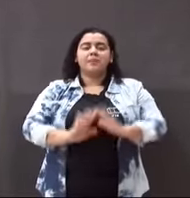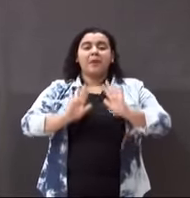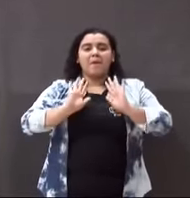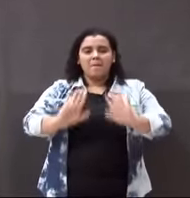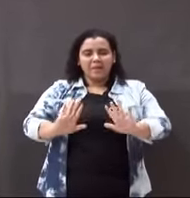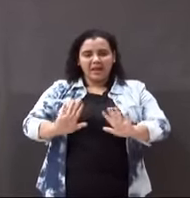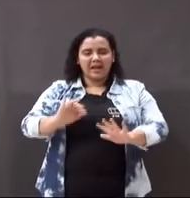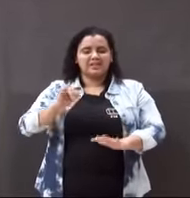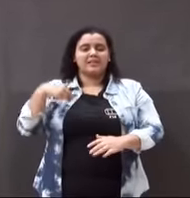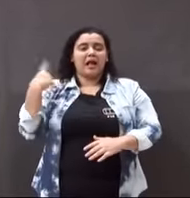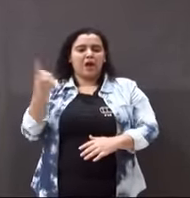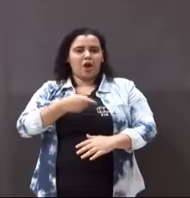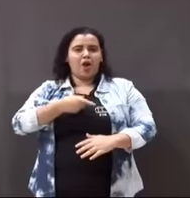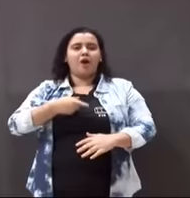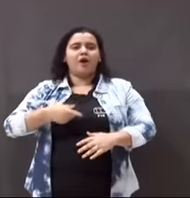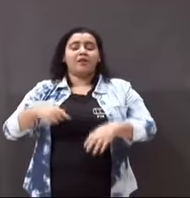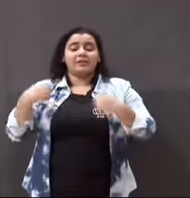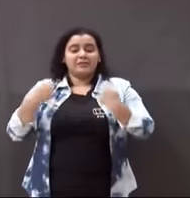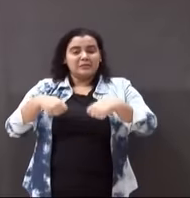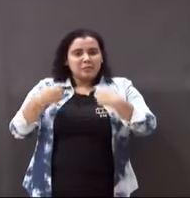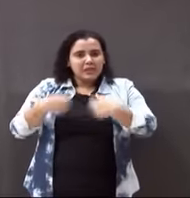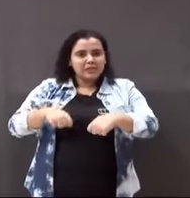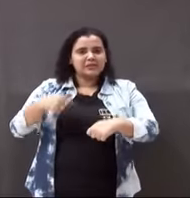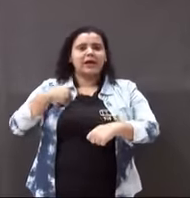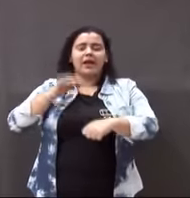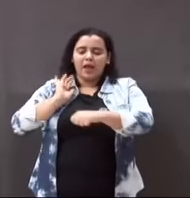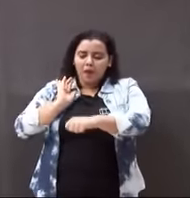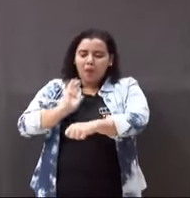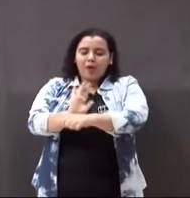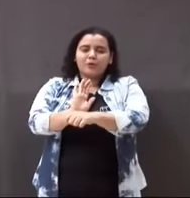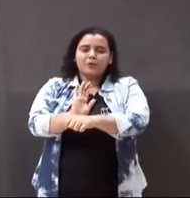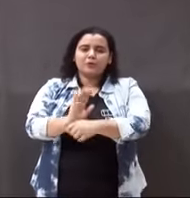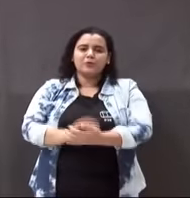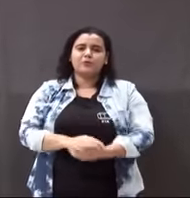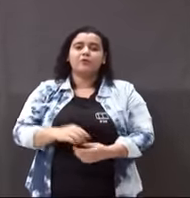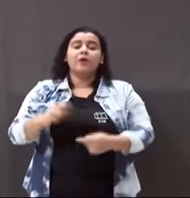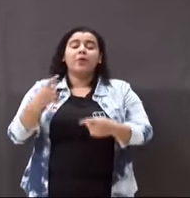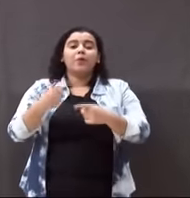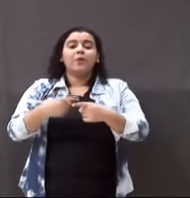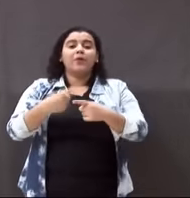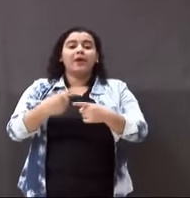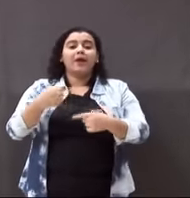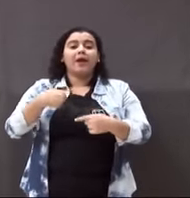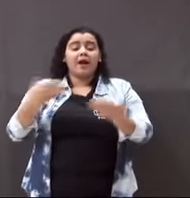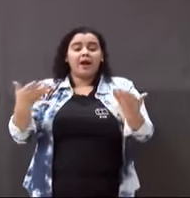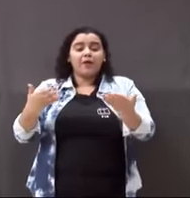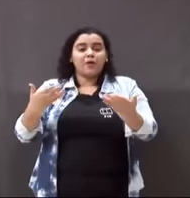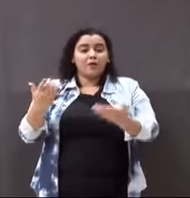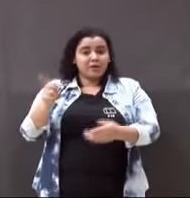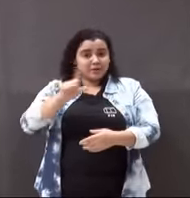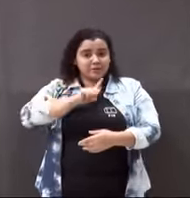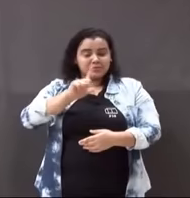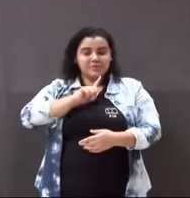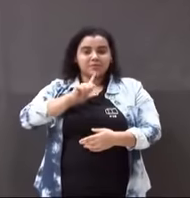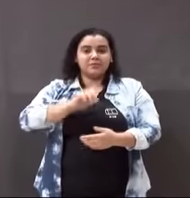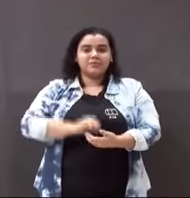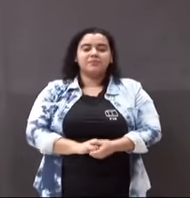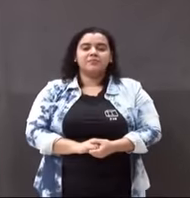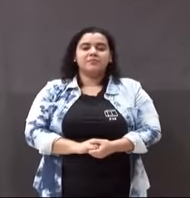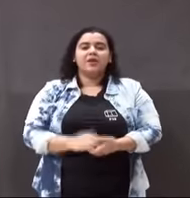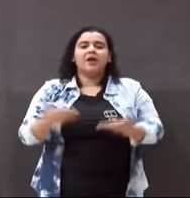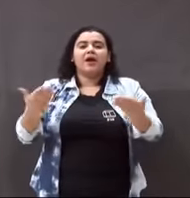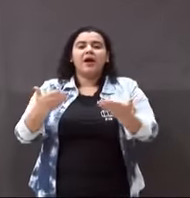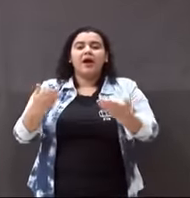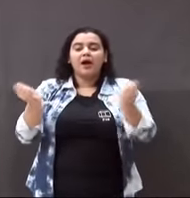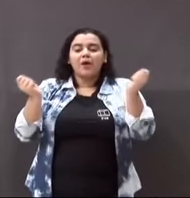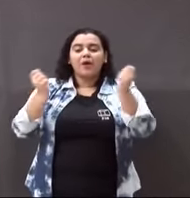tem, vem que tem, vem que tem. Mas não estava faltando esses dias? Pois é, eu estava lavando rede, agora eu estou contando